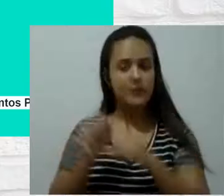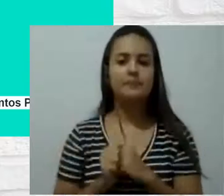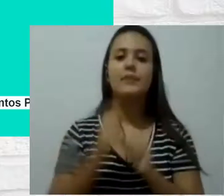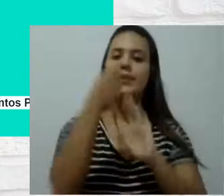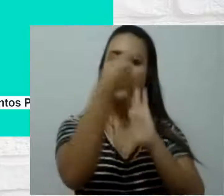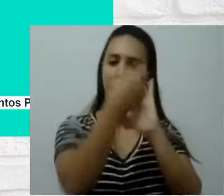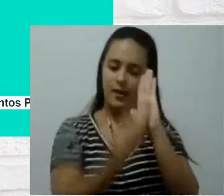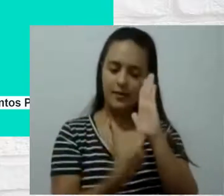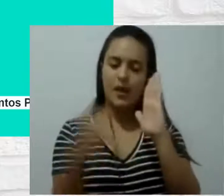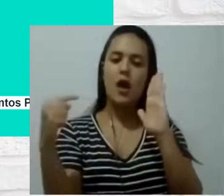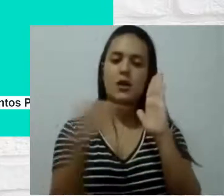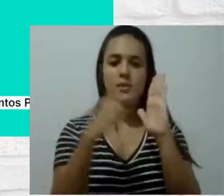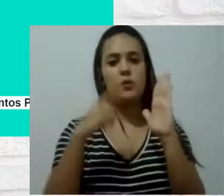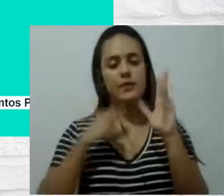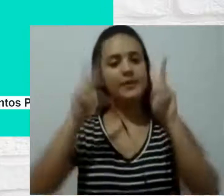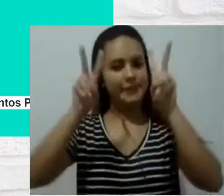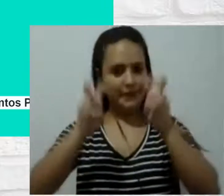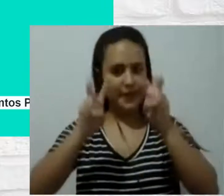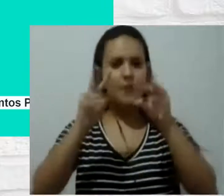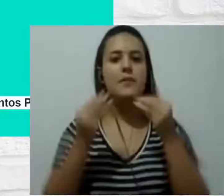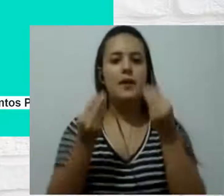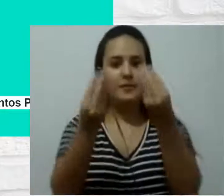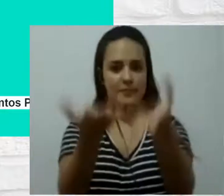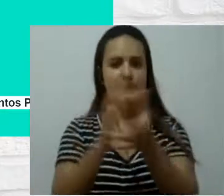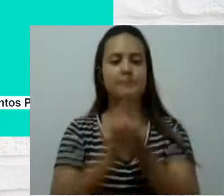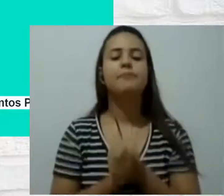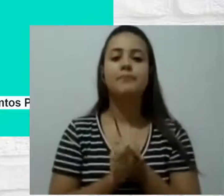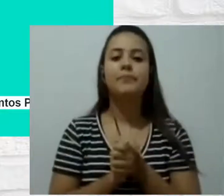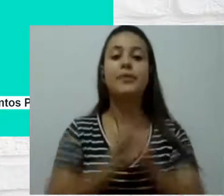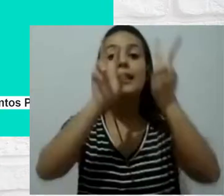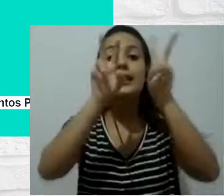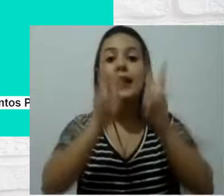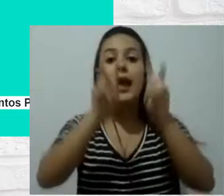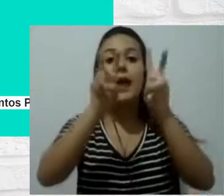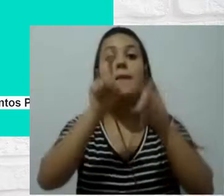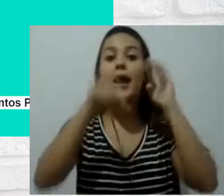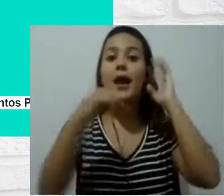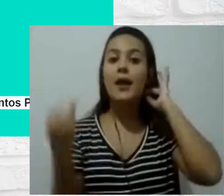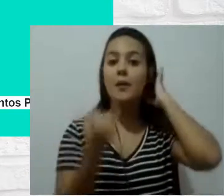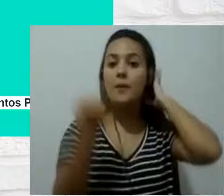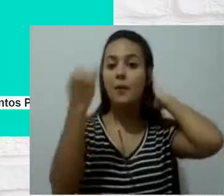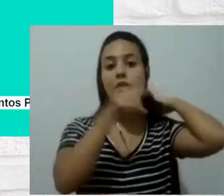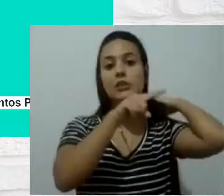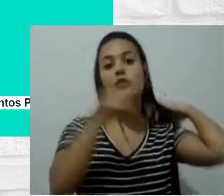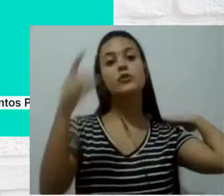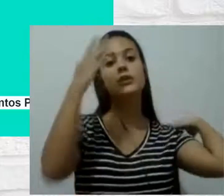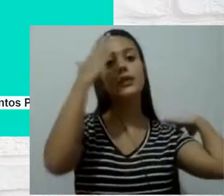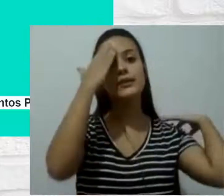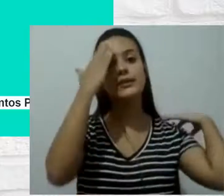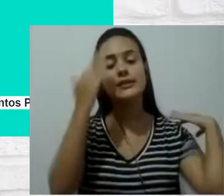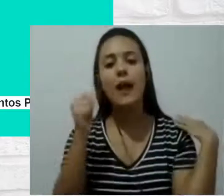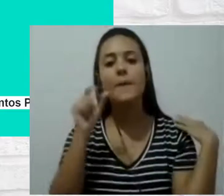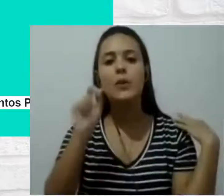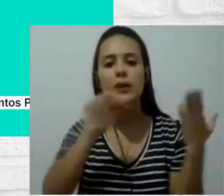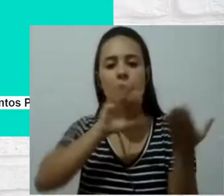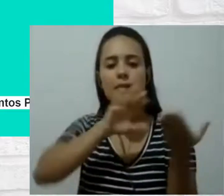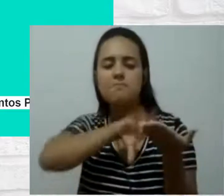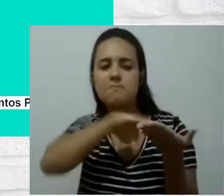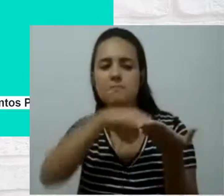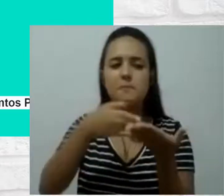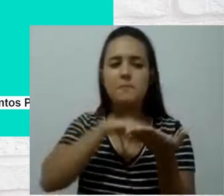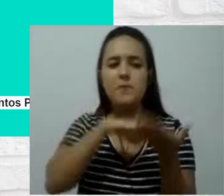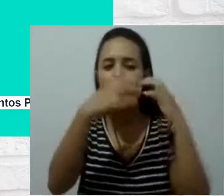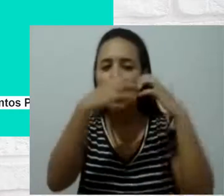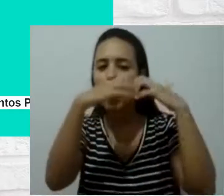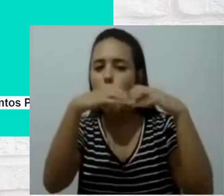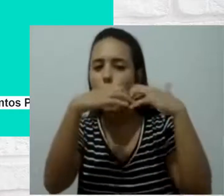tema. É uma coisa tão simples, né? Mas é a partir do tema. Na redação, vocês vão ter esse tema, e esse tema